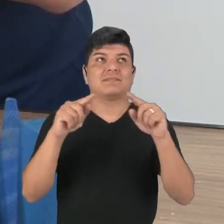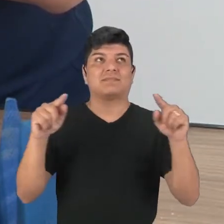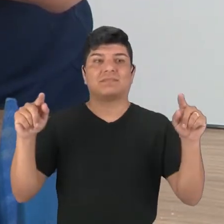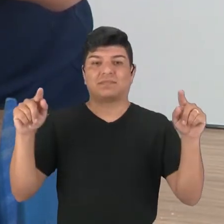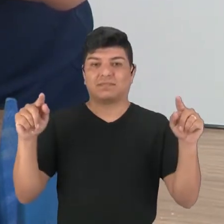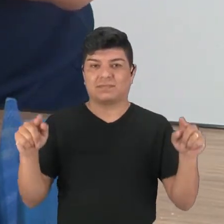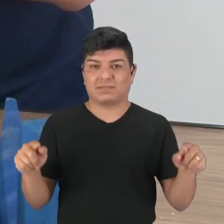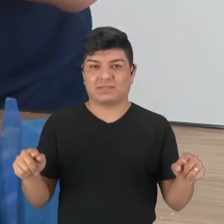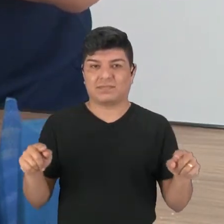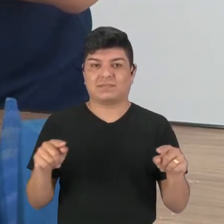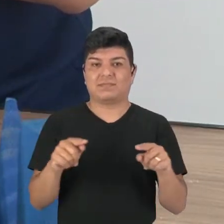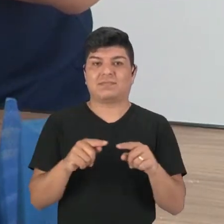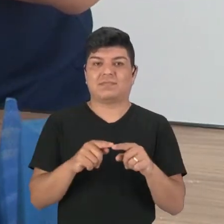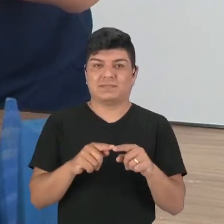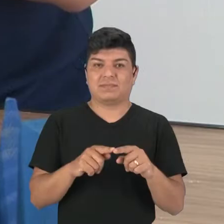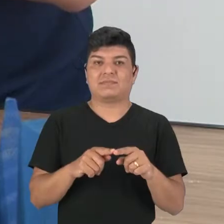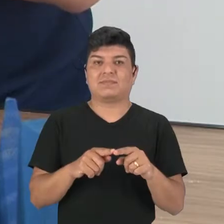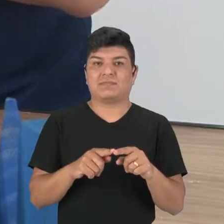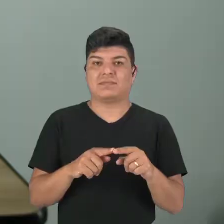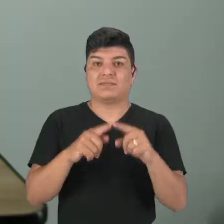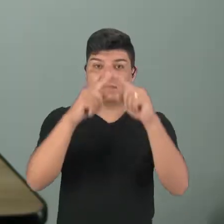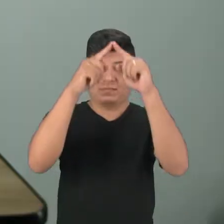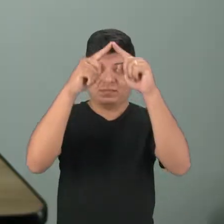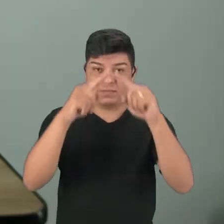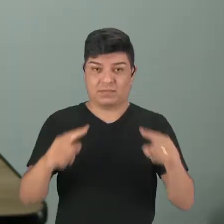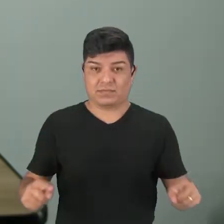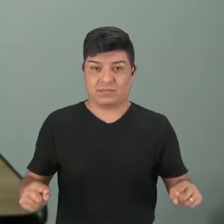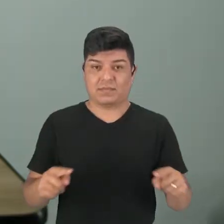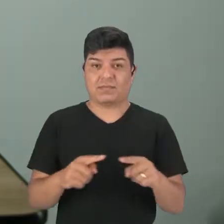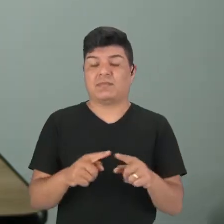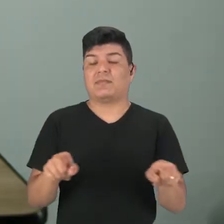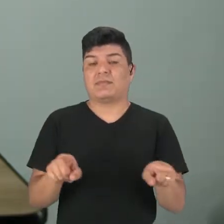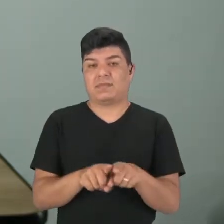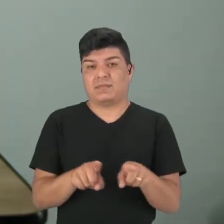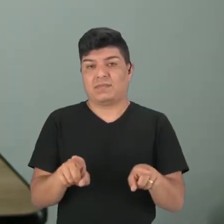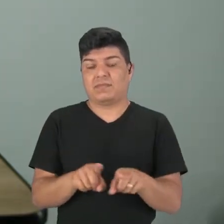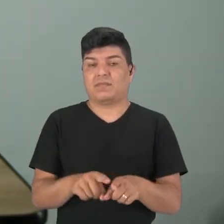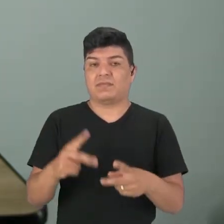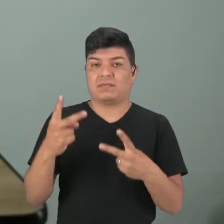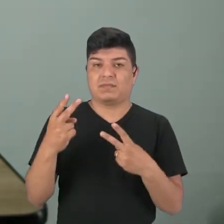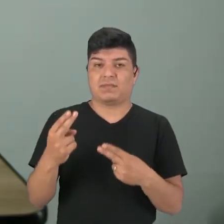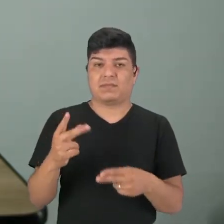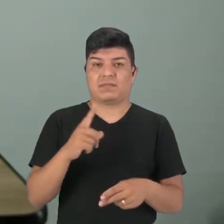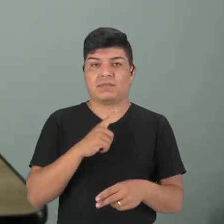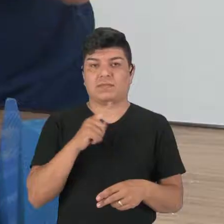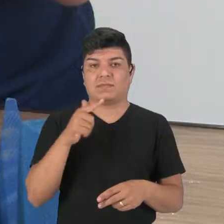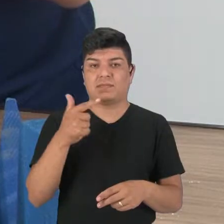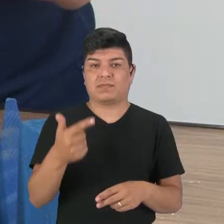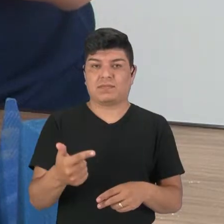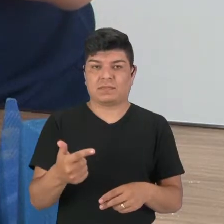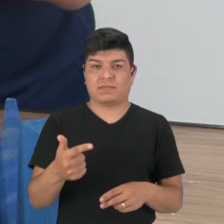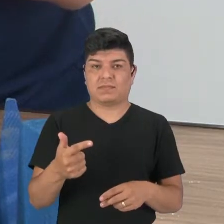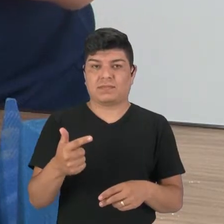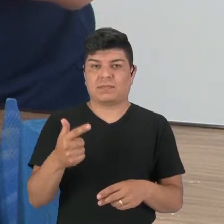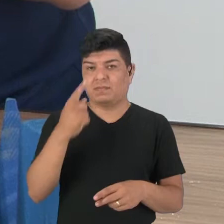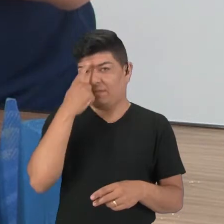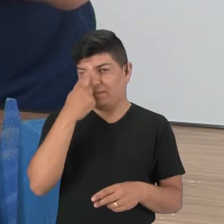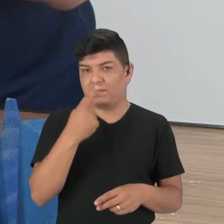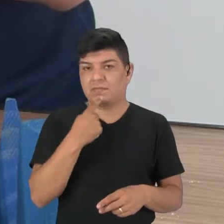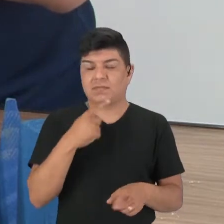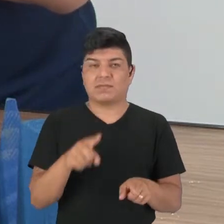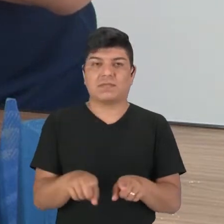né? Uma pirâmide também, né? Da mesma forma, nós temos outras figuras,